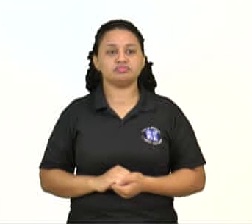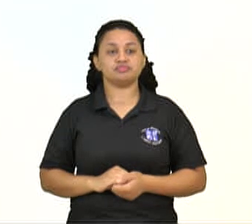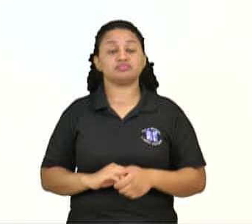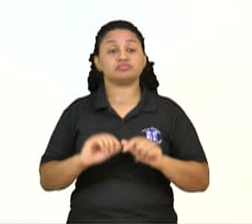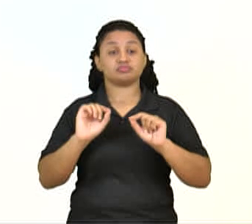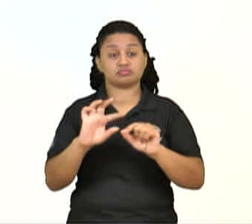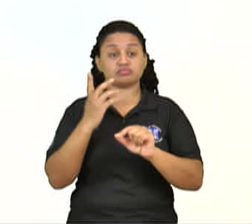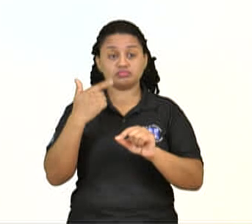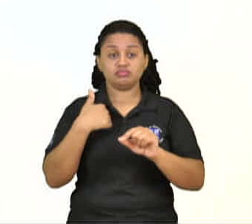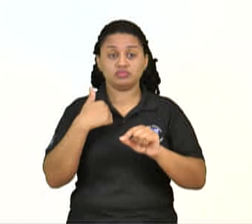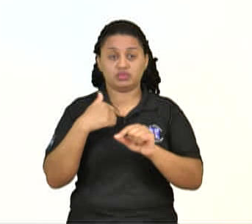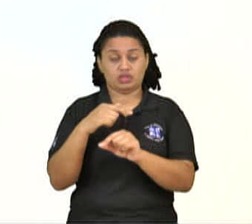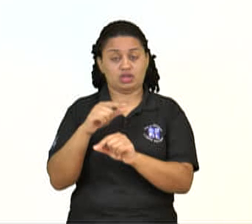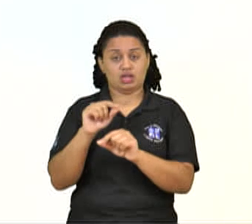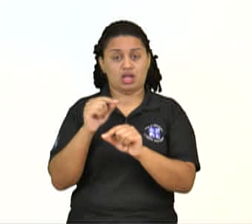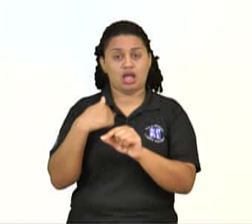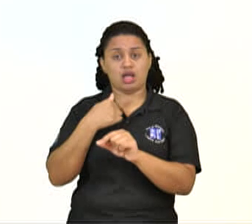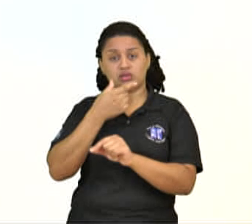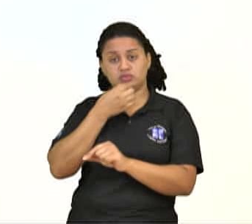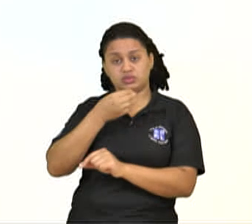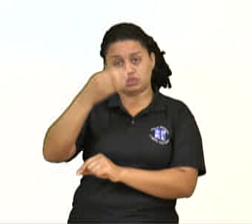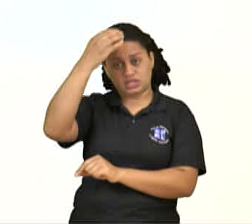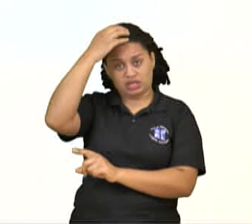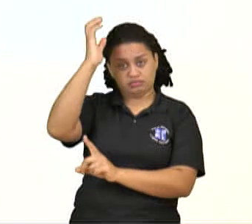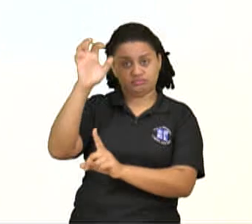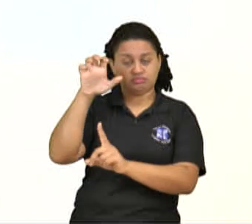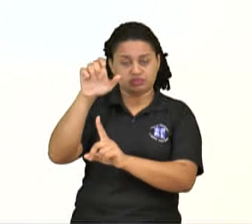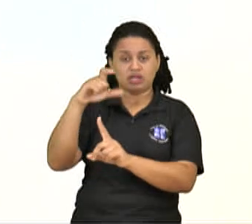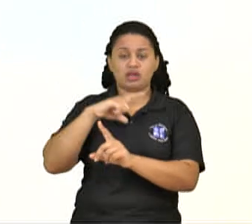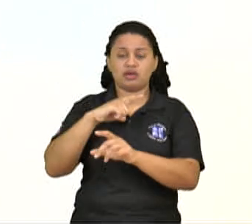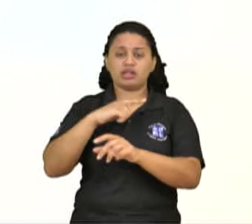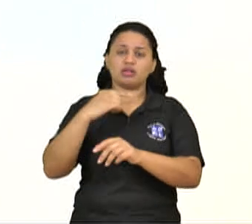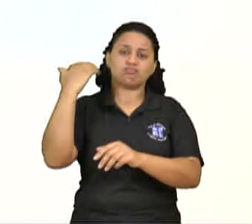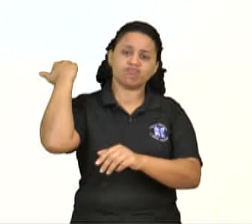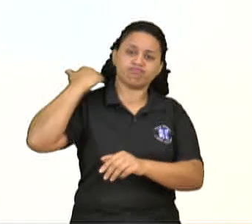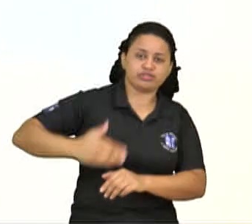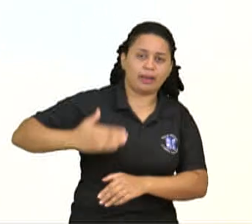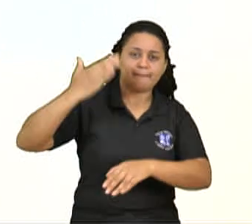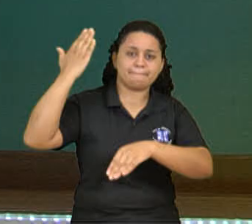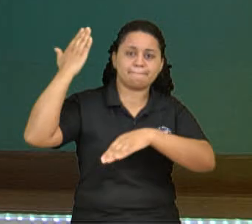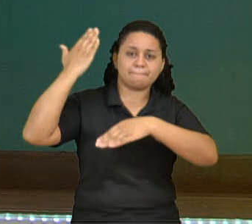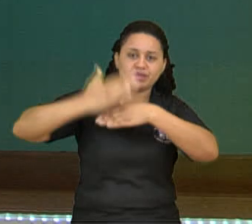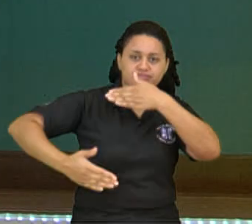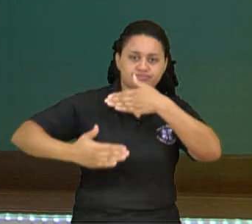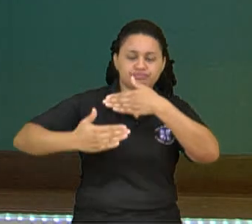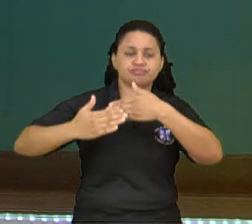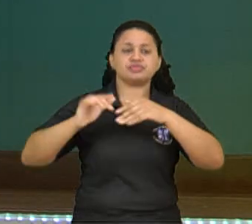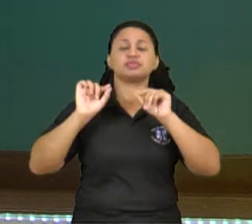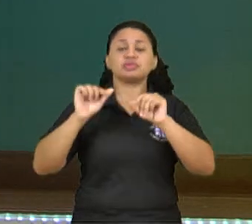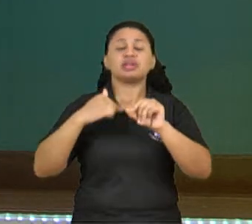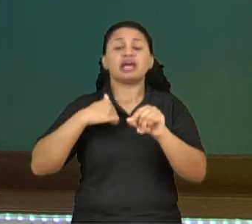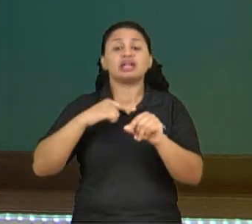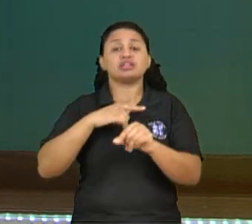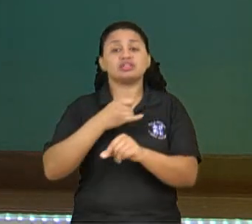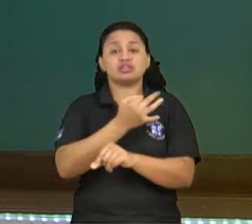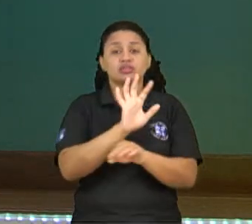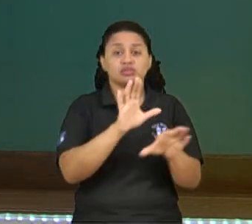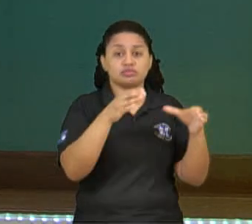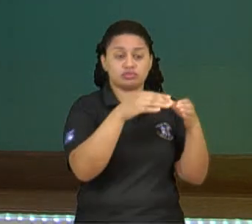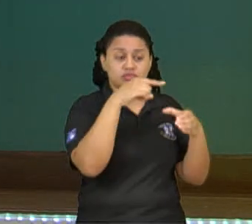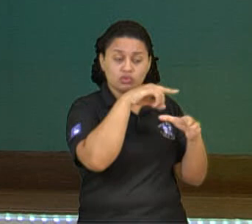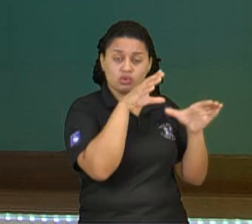Guilhotina aos reis. Por iniciativa dos jacobinos que desejavam, né, a morte de